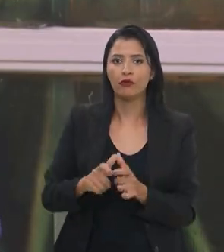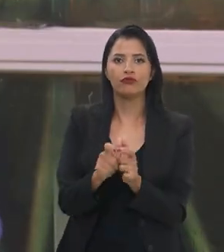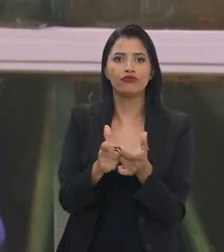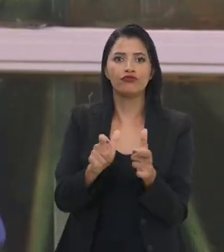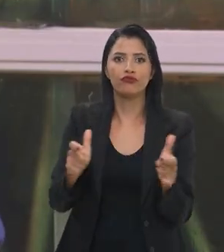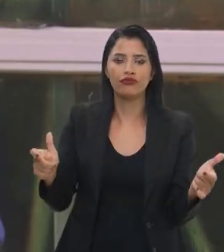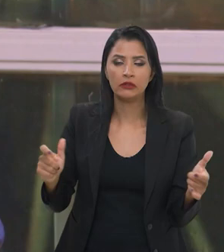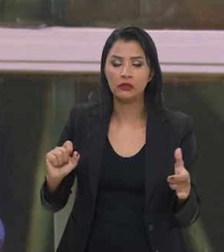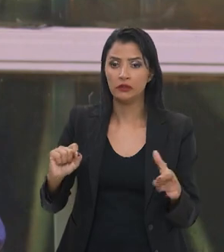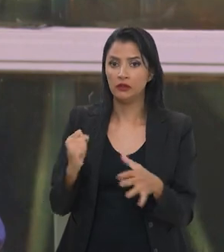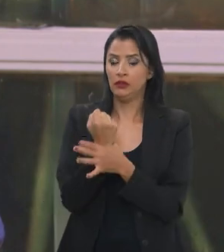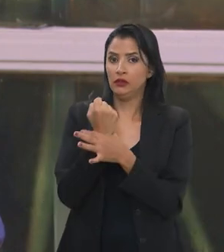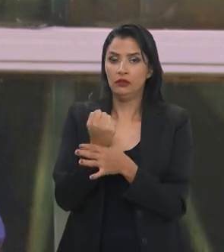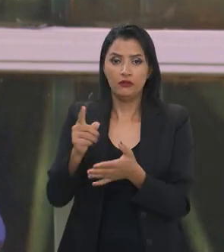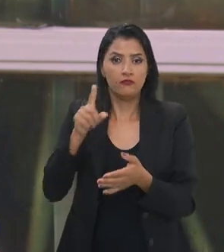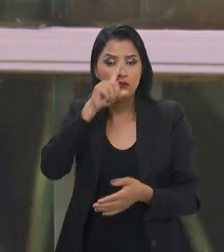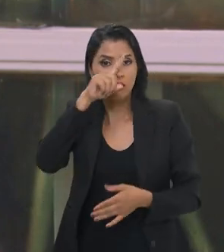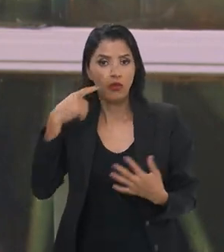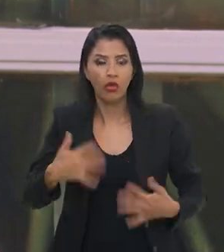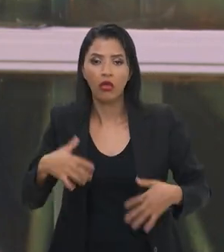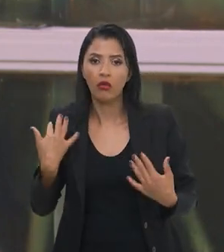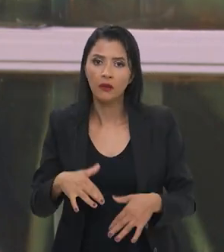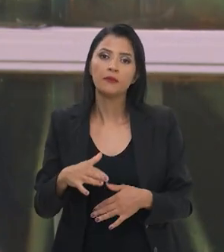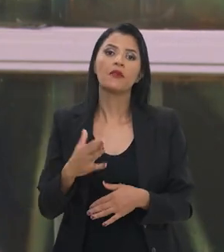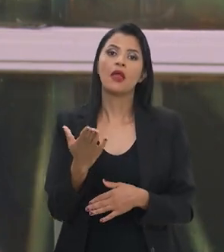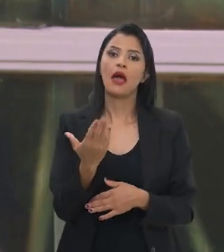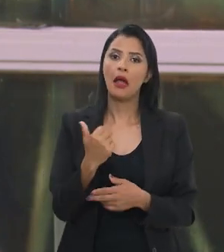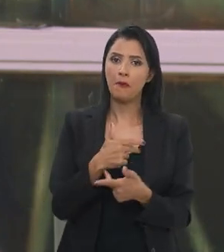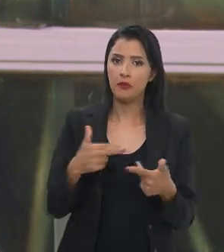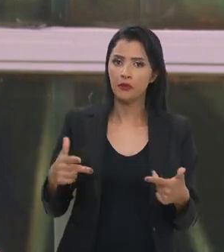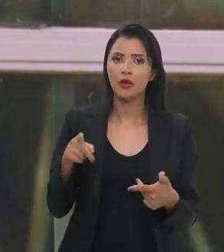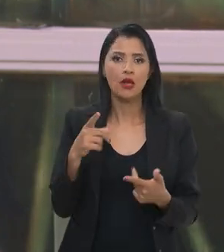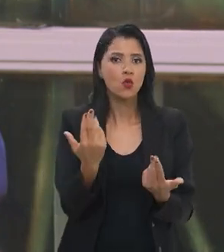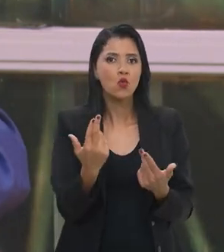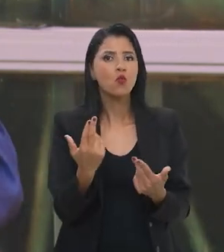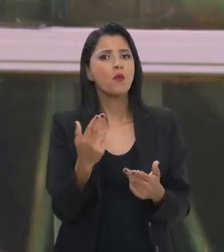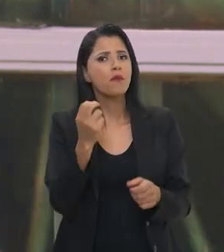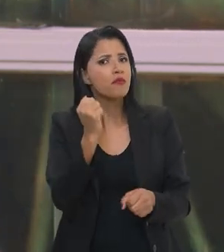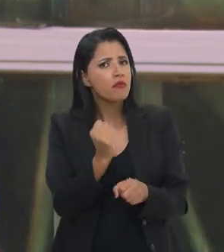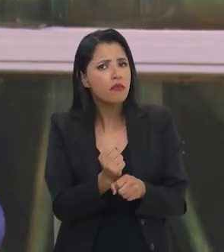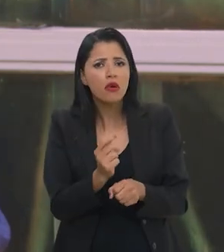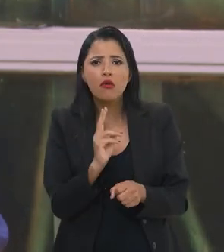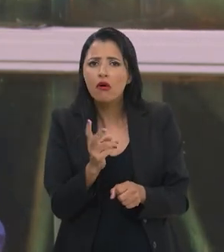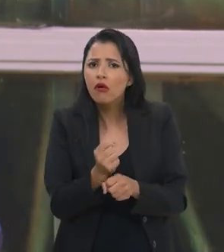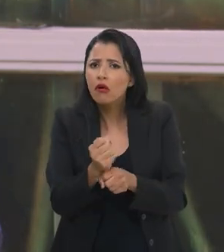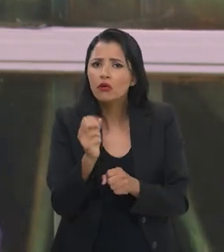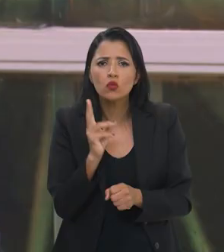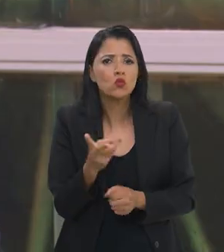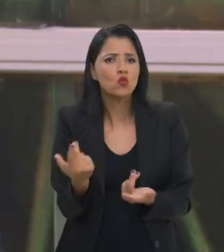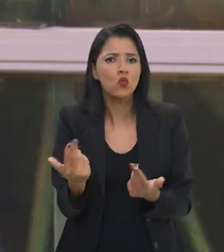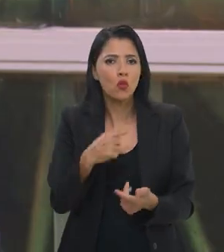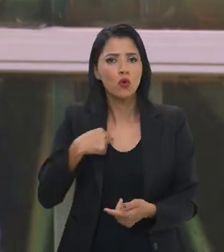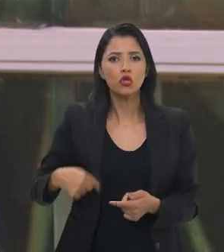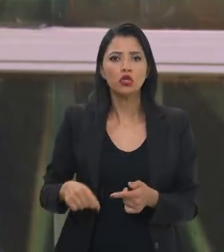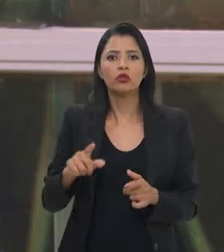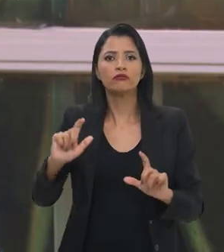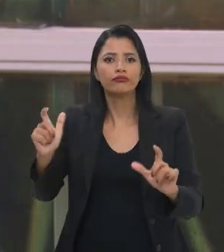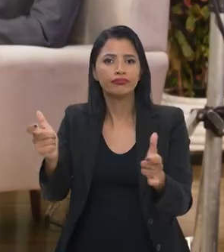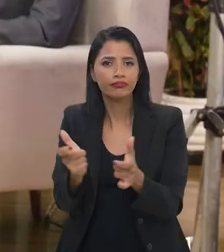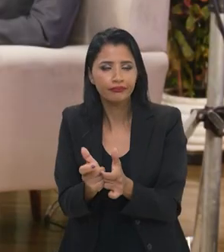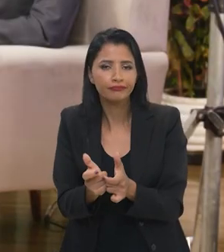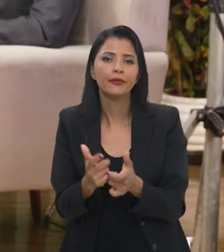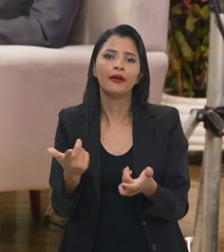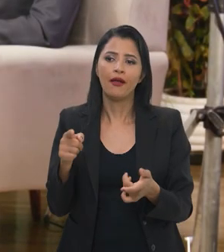insegurança alimentar exatamente no ano que a China estava saindo e a China fez crescer a sua classe média